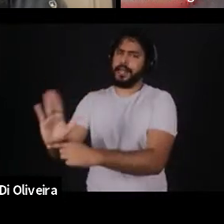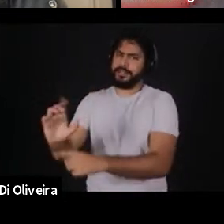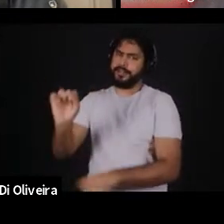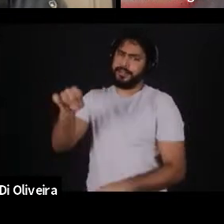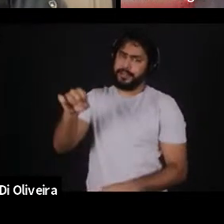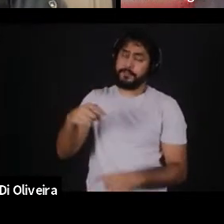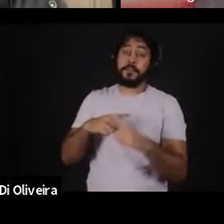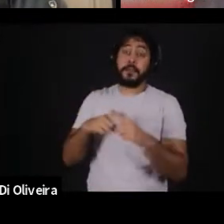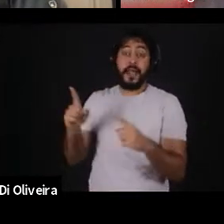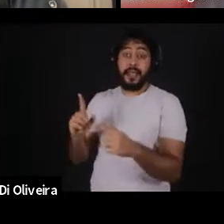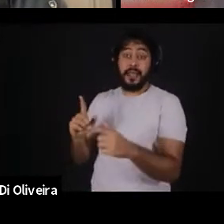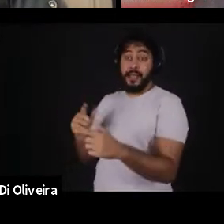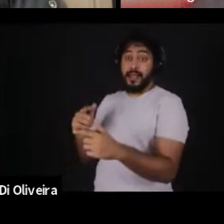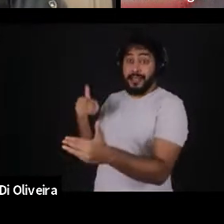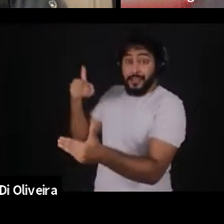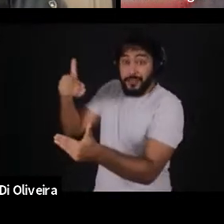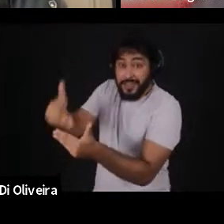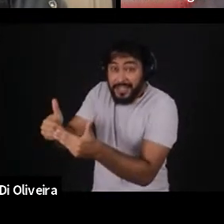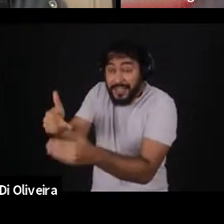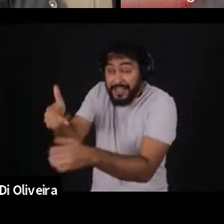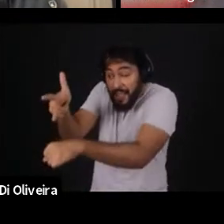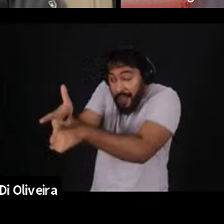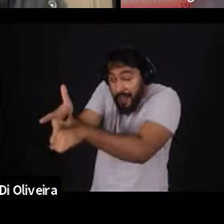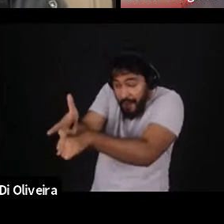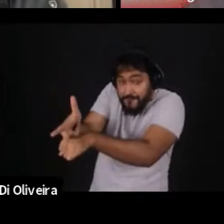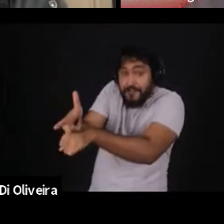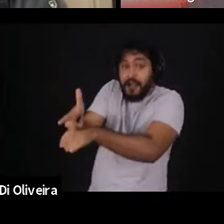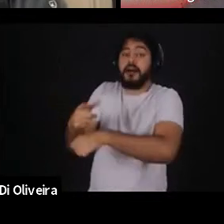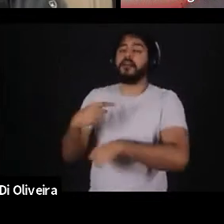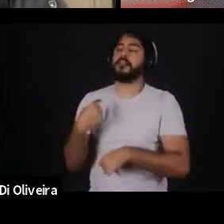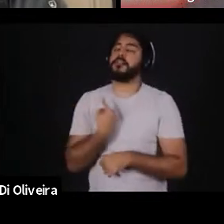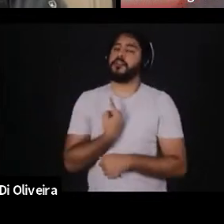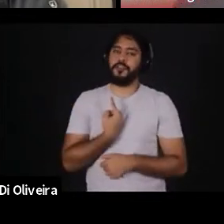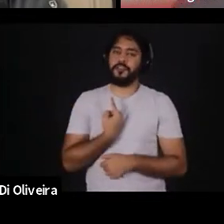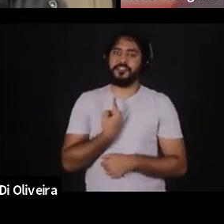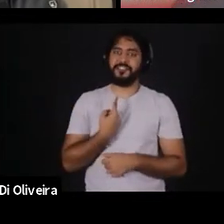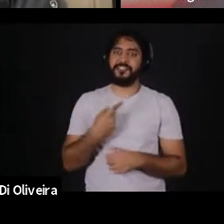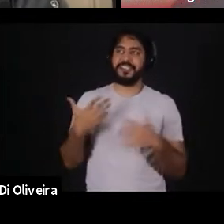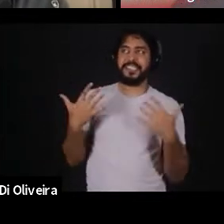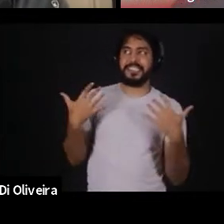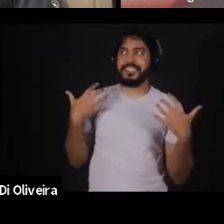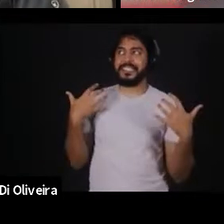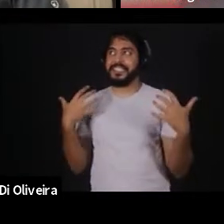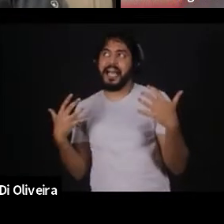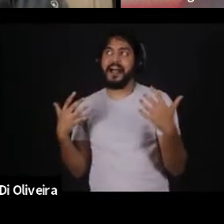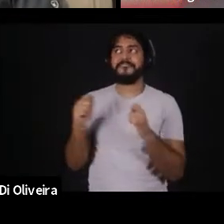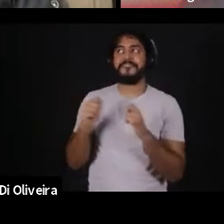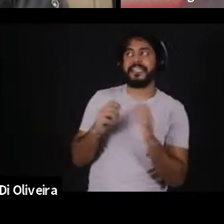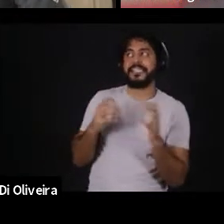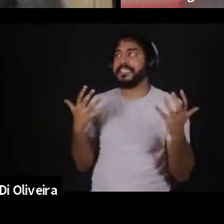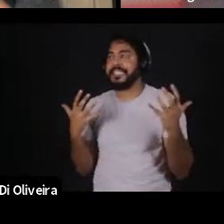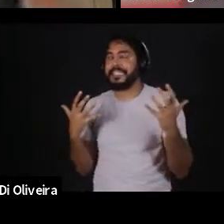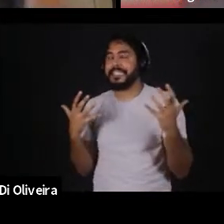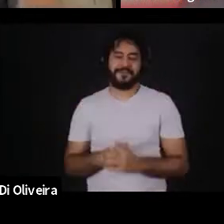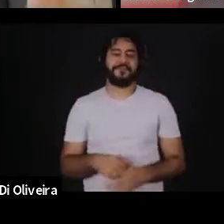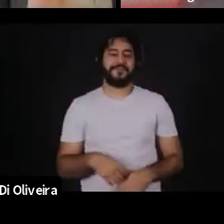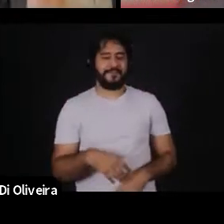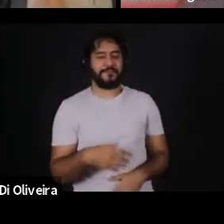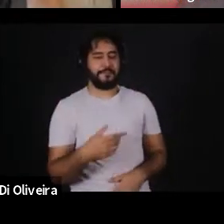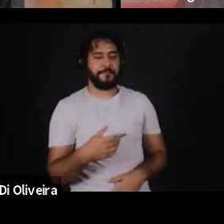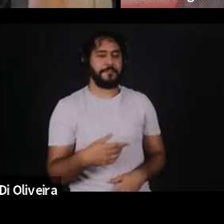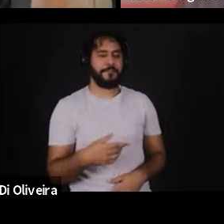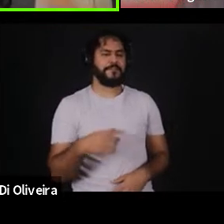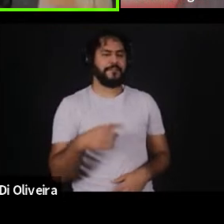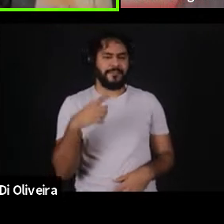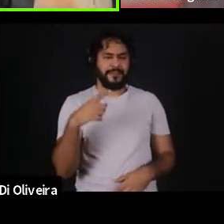ficava tipo assim, tá, a gente precisa. Vamos fazer. Tá, Acho que mas a tem uma gente tem que coisa de fazer. que. E teve alguma